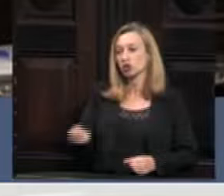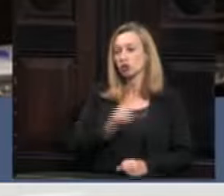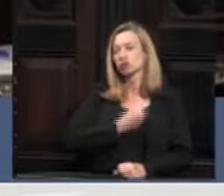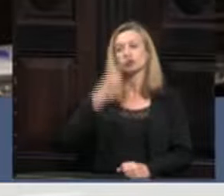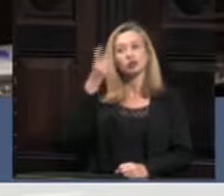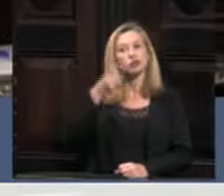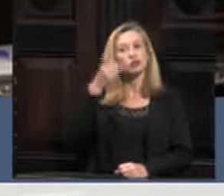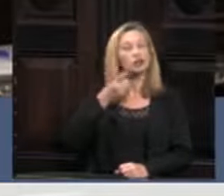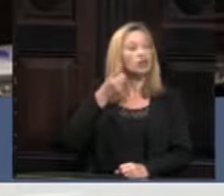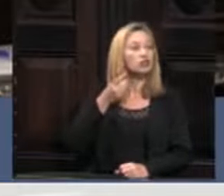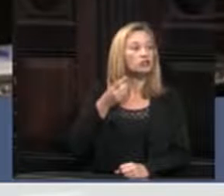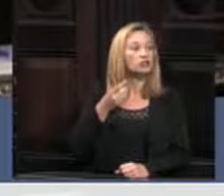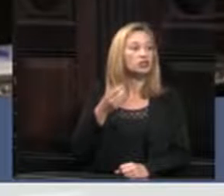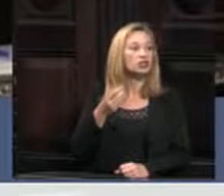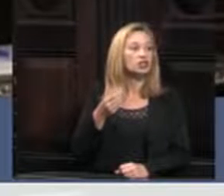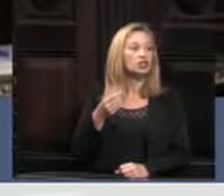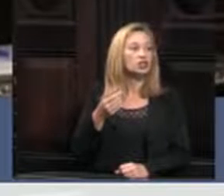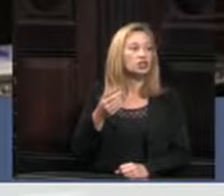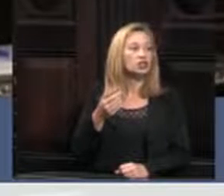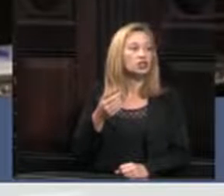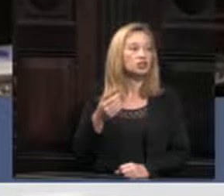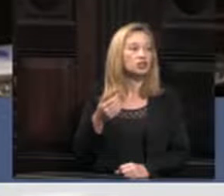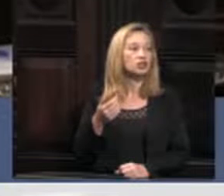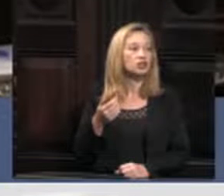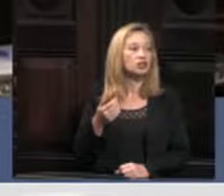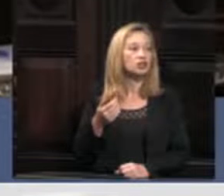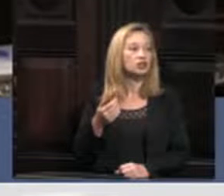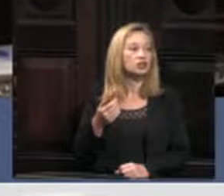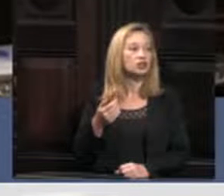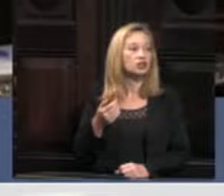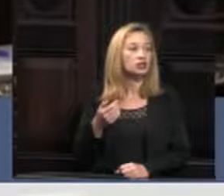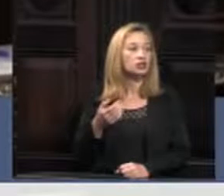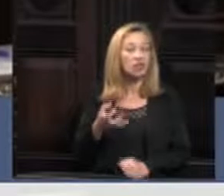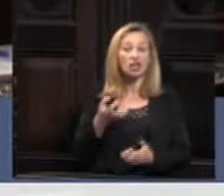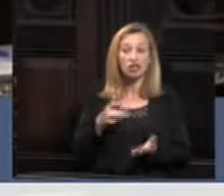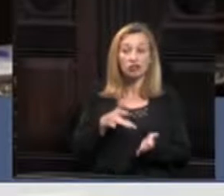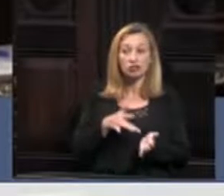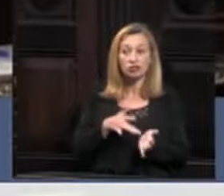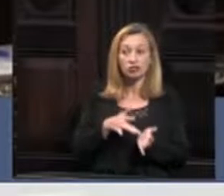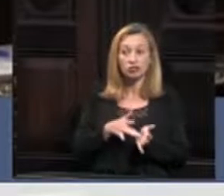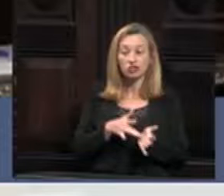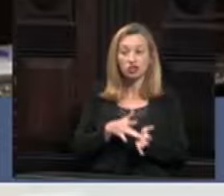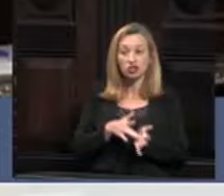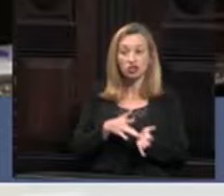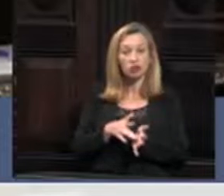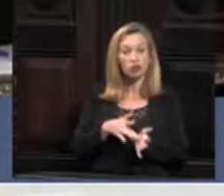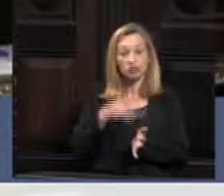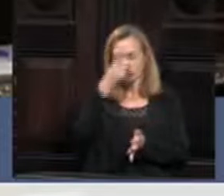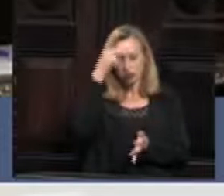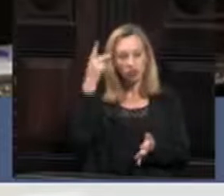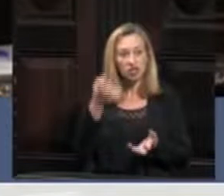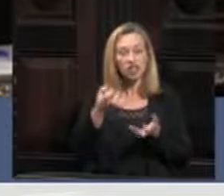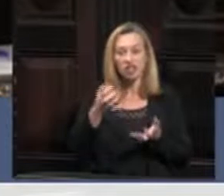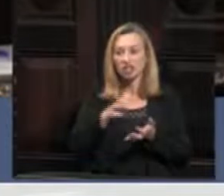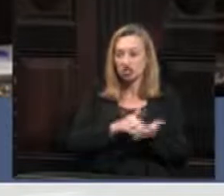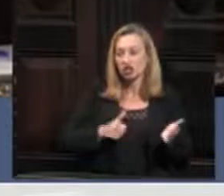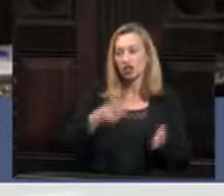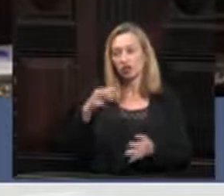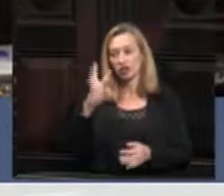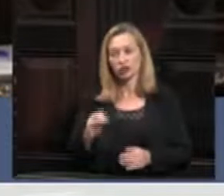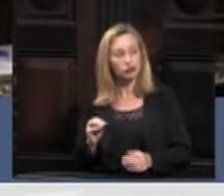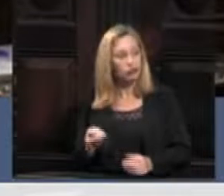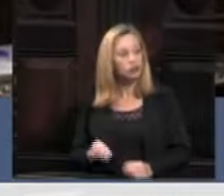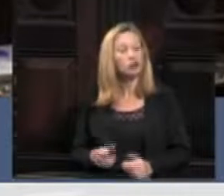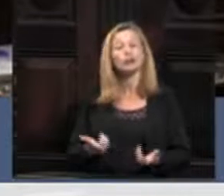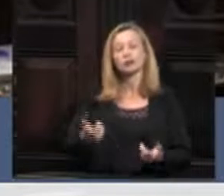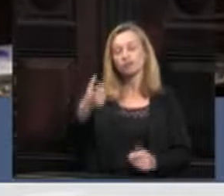não conseguiram enganar aqueles que querem derrubar o veto. Que coloquem a mão na consciência